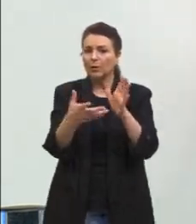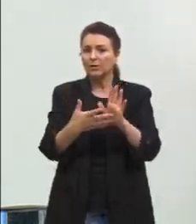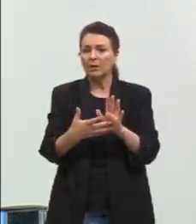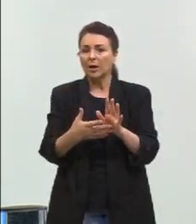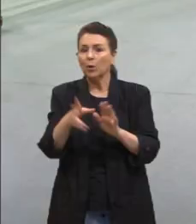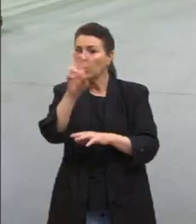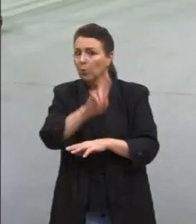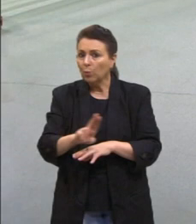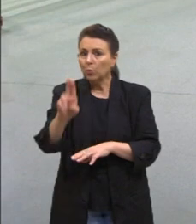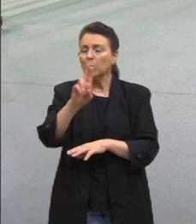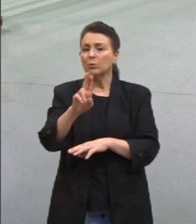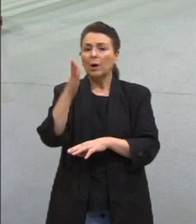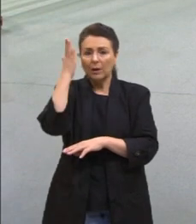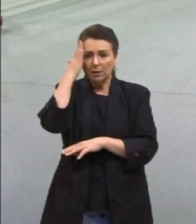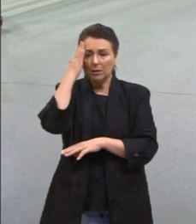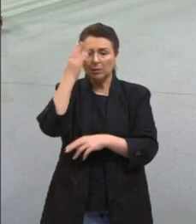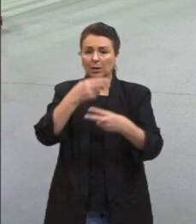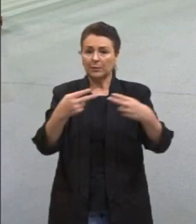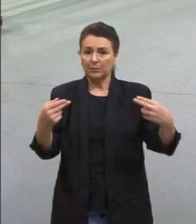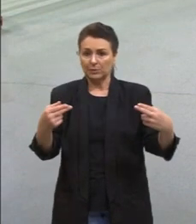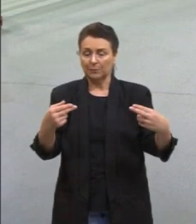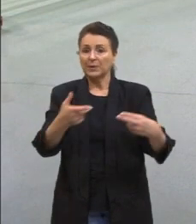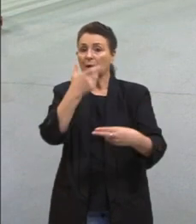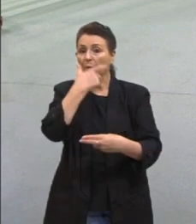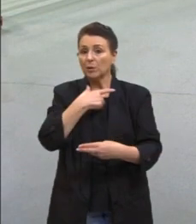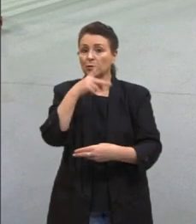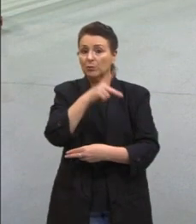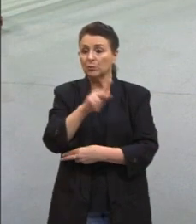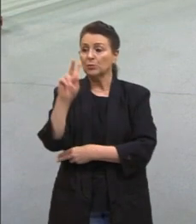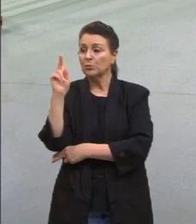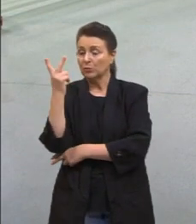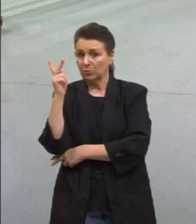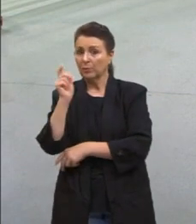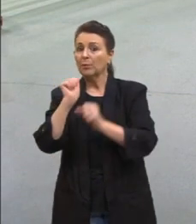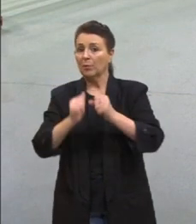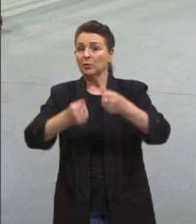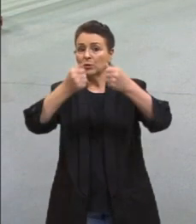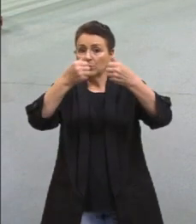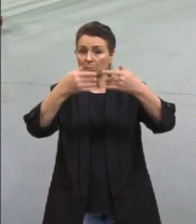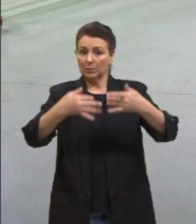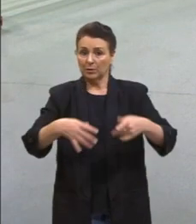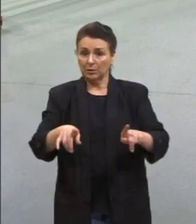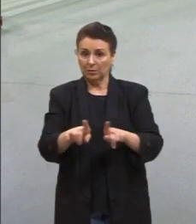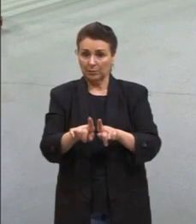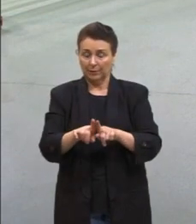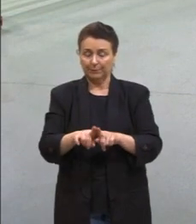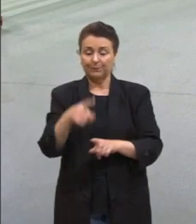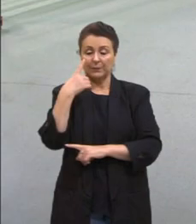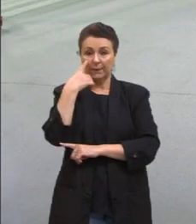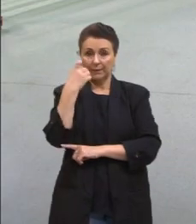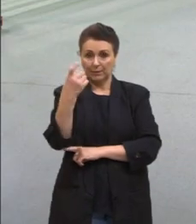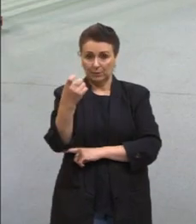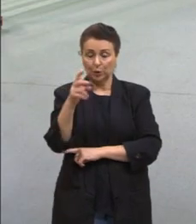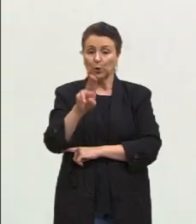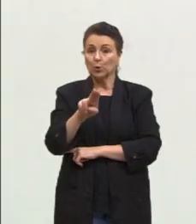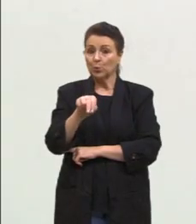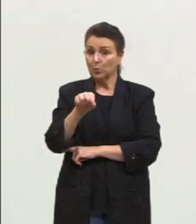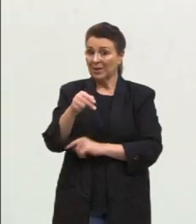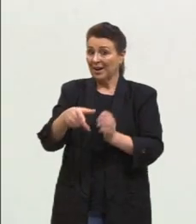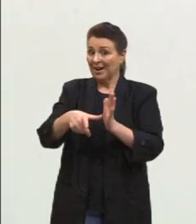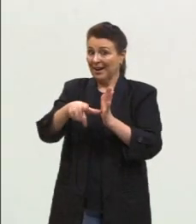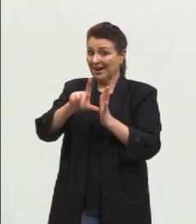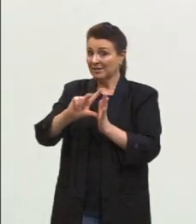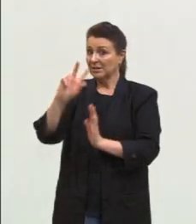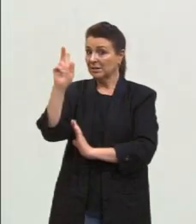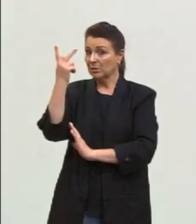Eu acho que o Lucas dentro da história acho que pode falar melhor né disso aí uma questão que é interessante é que nunca antes na história